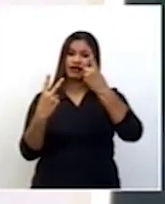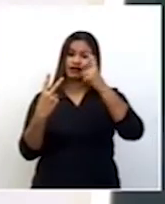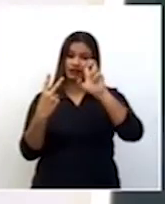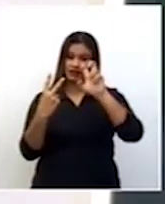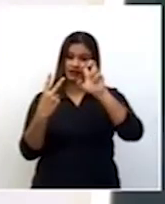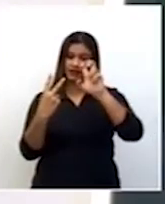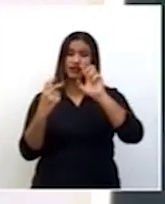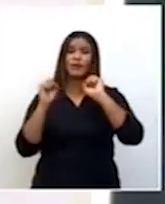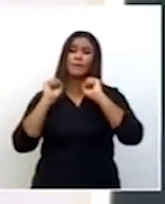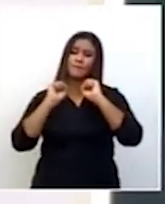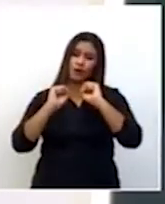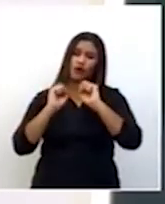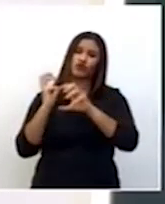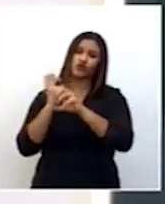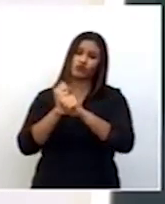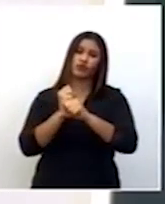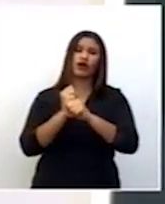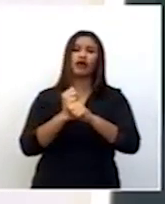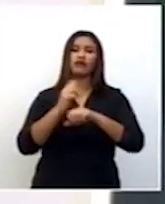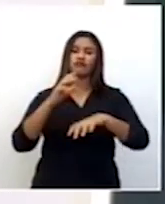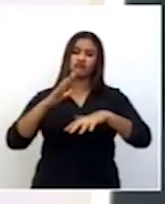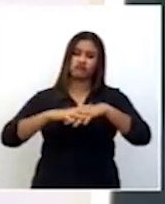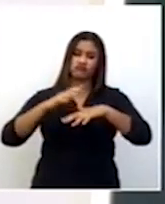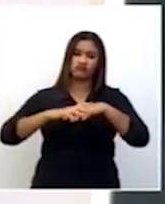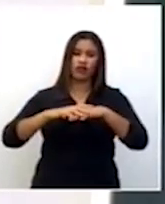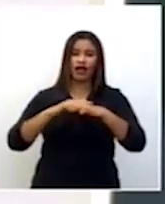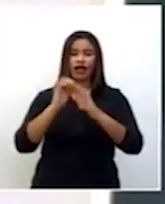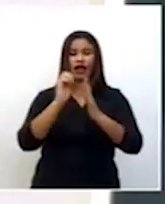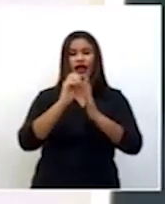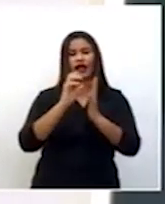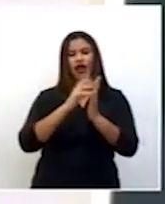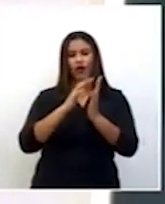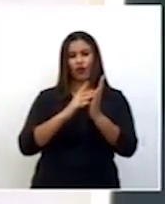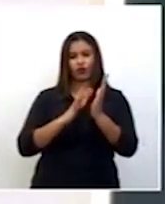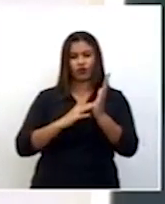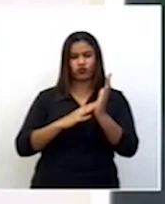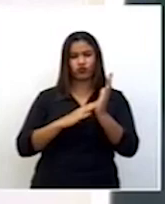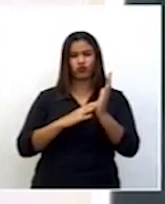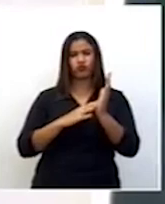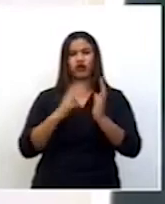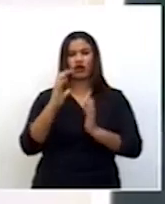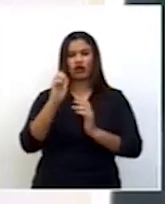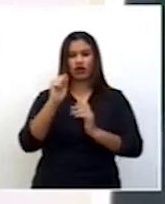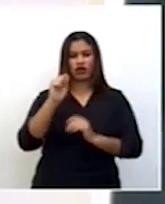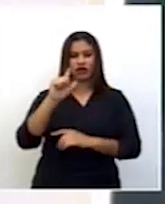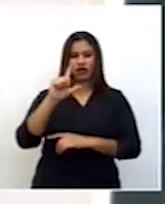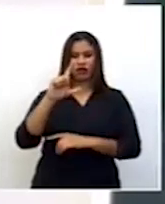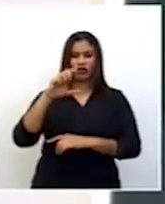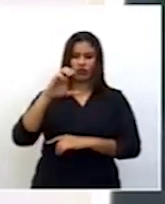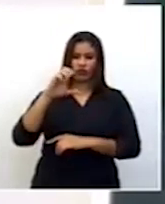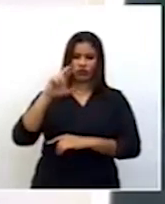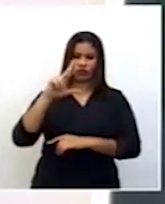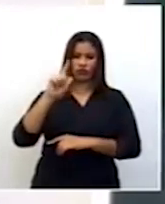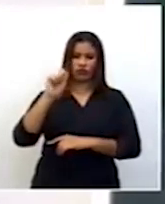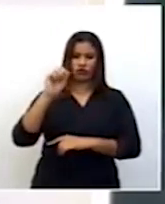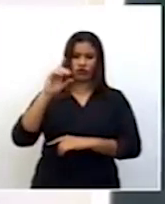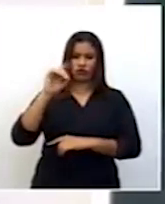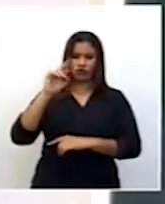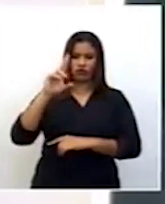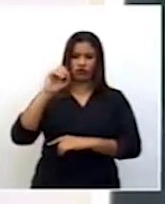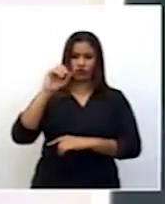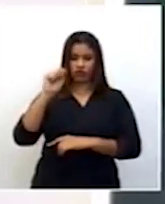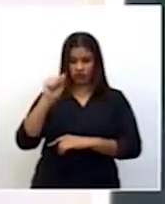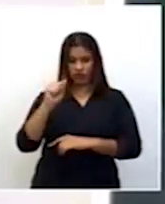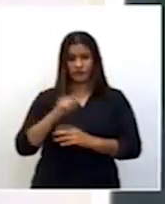É um número muito grande, né? Então, o que eu tenho aqui? Eu tenho raiz de 2 vezes é